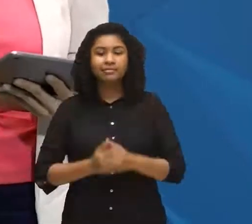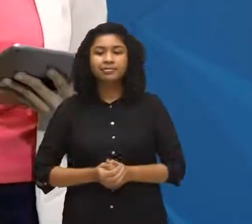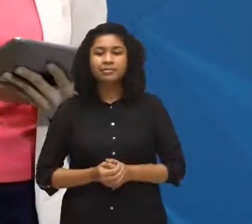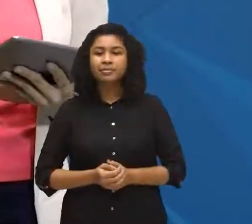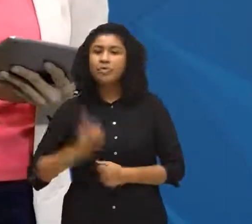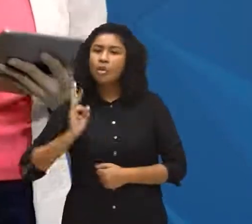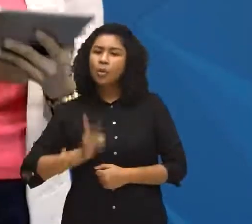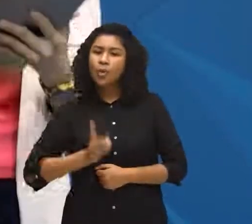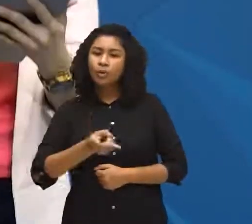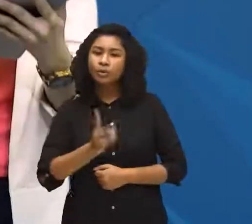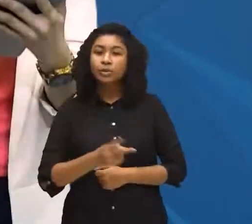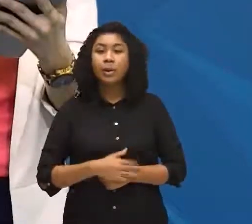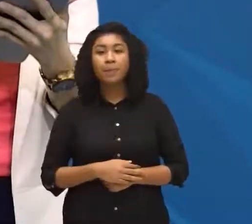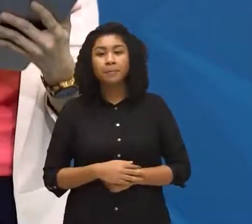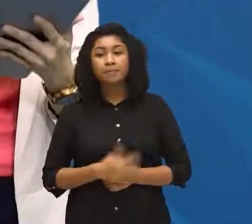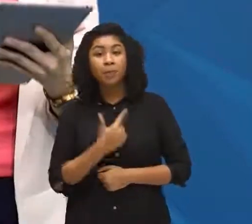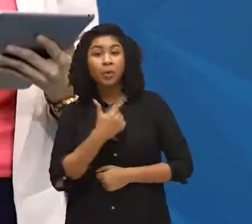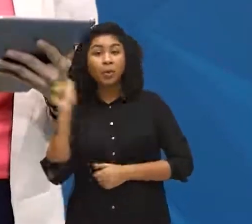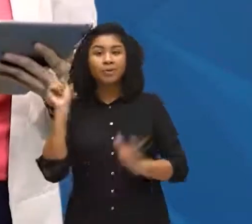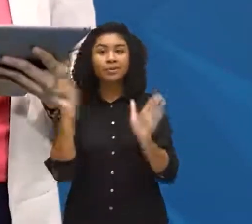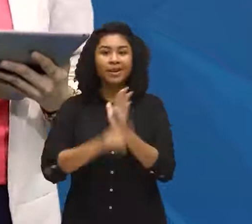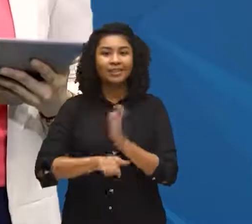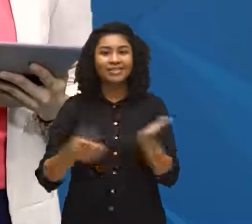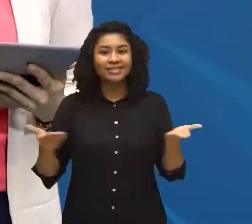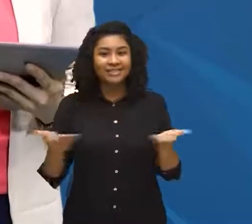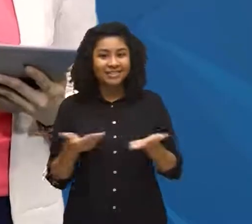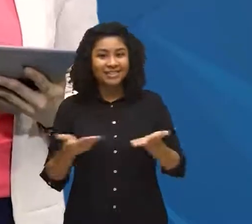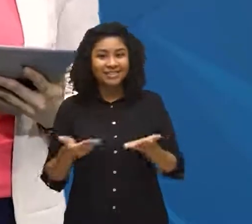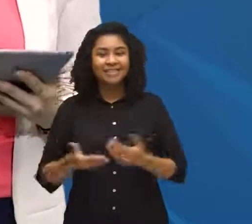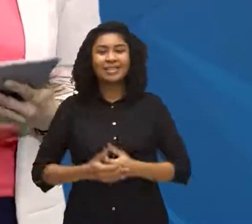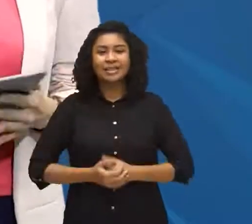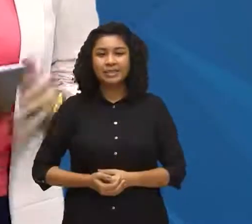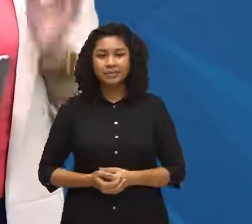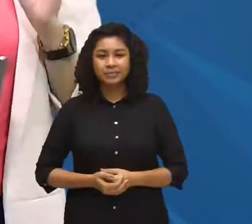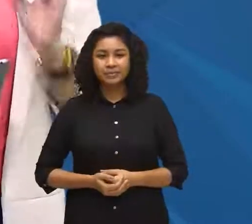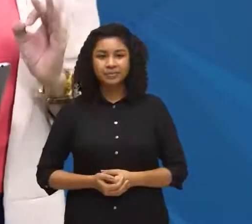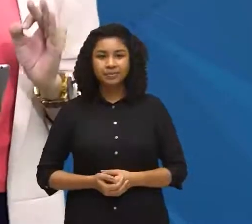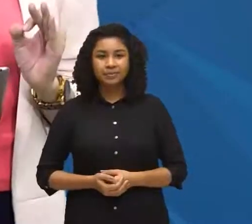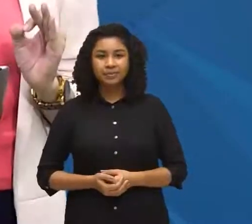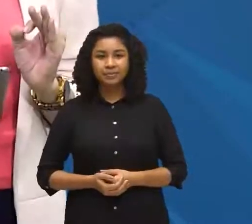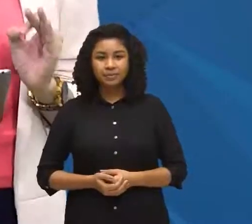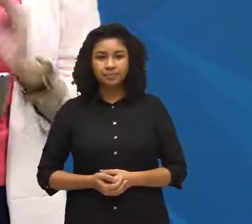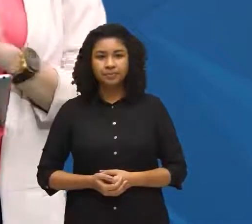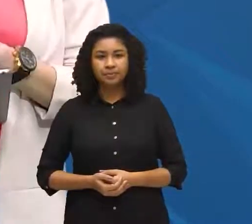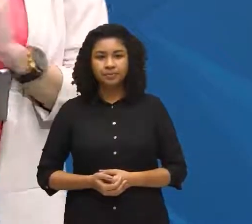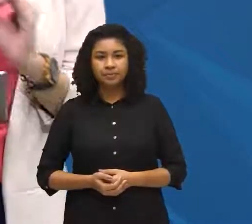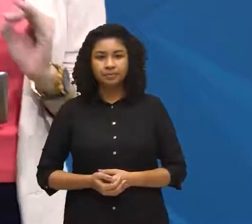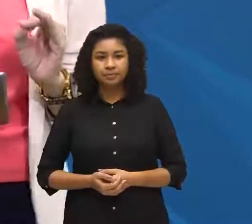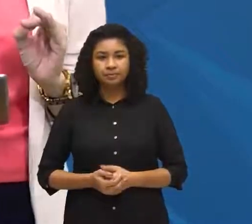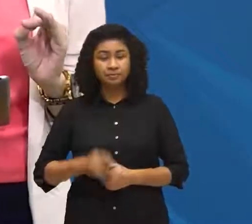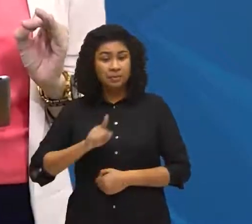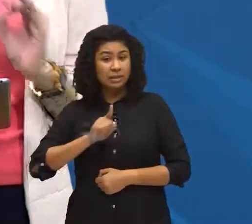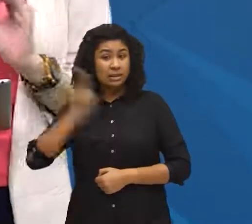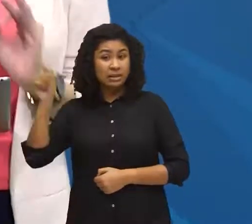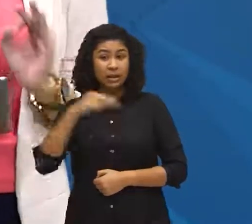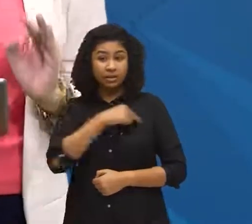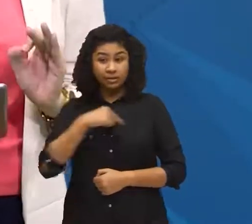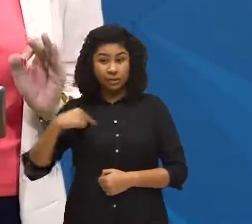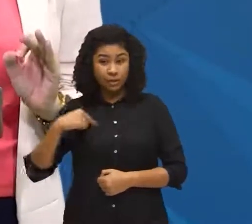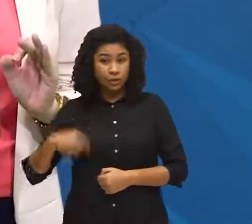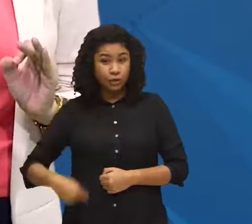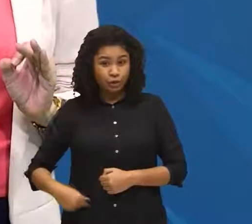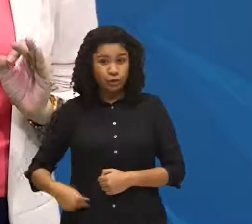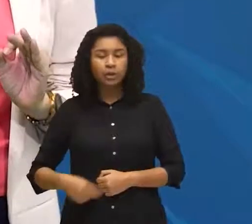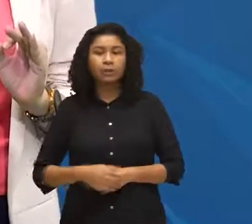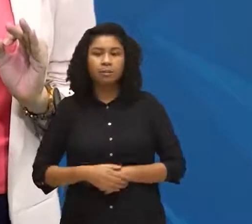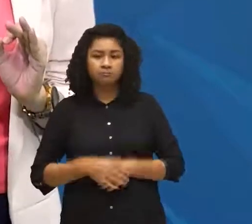aí, próxima pergunta na tela, essa daí, vamos lá. Traficante de órgãos são